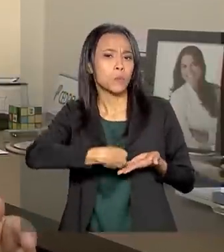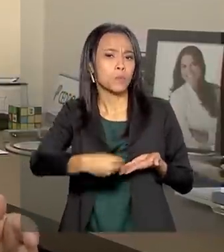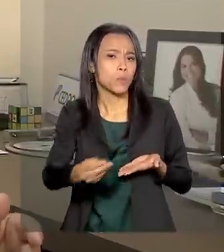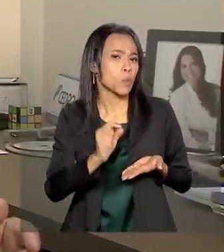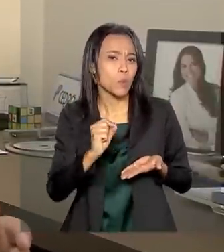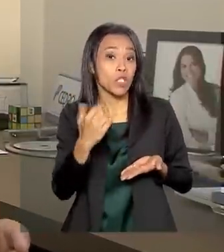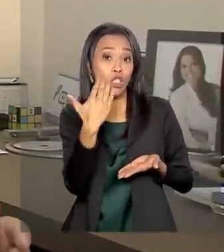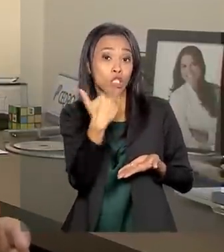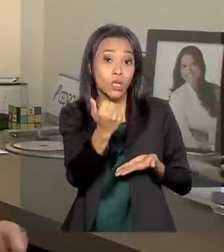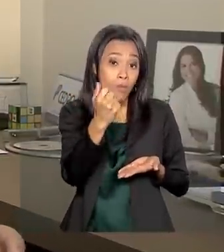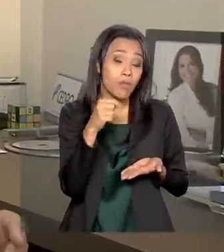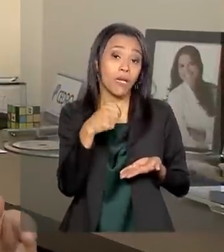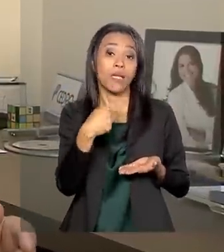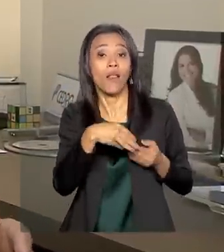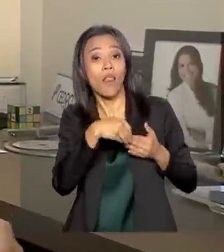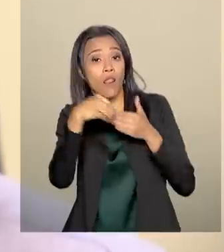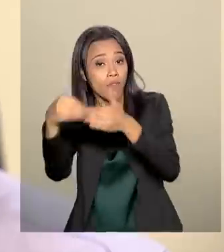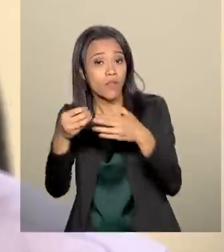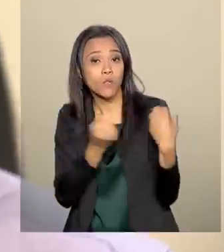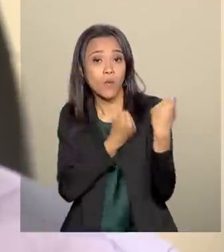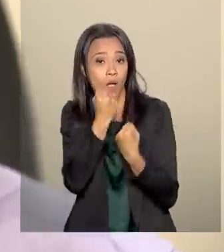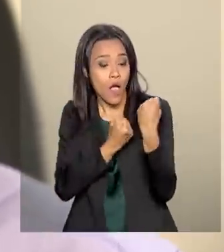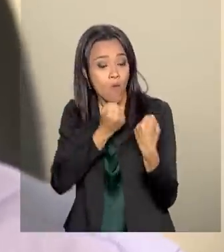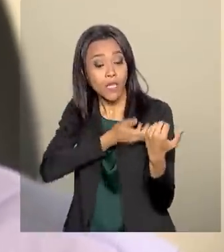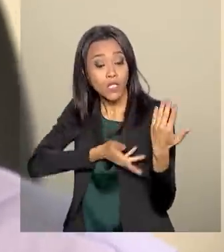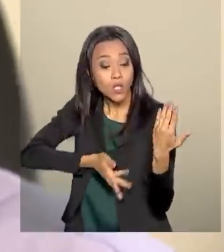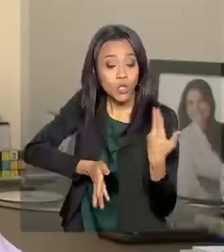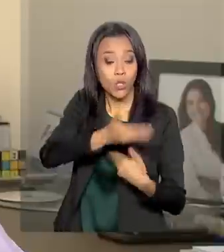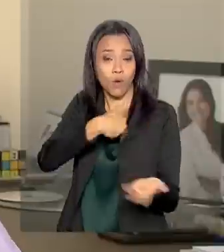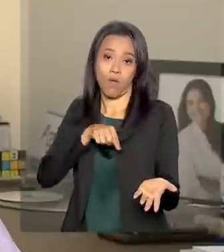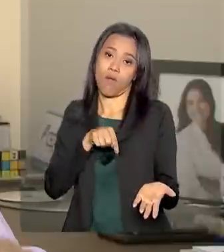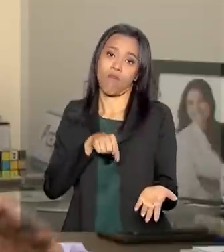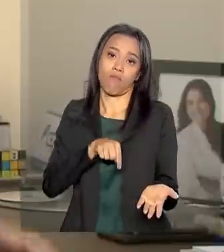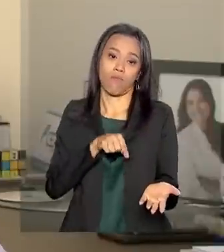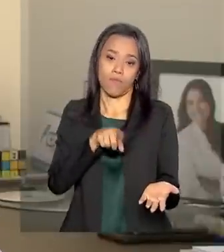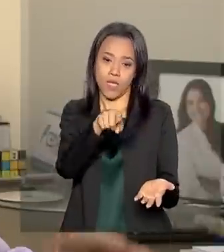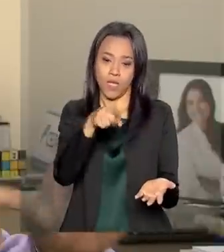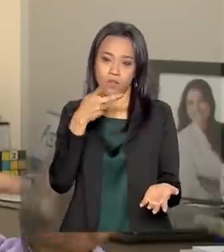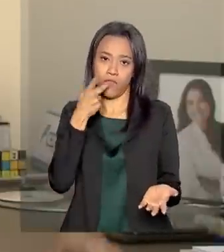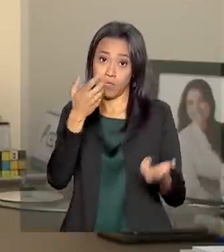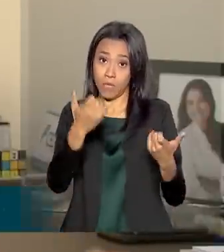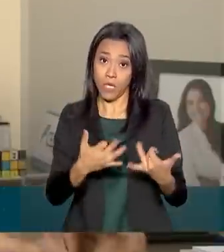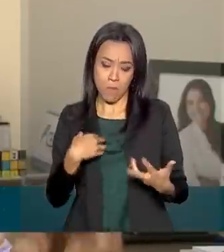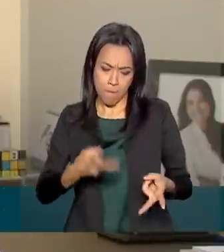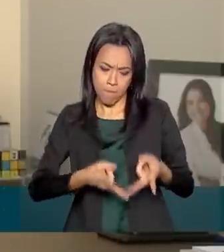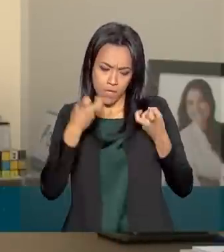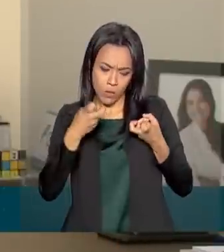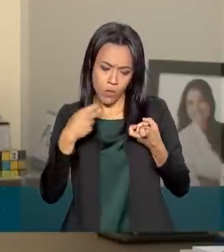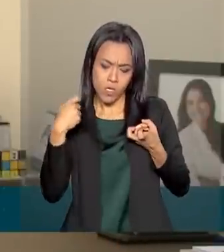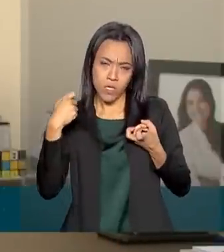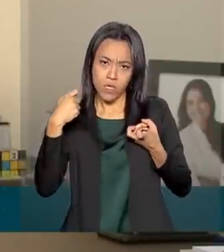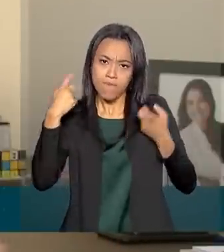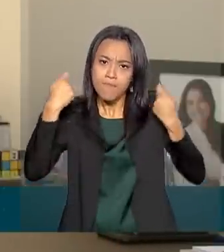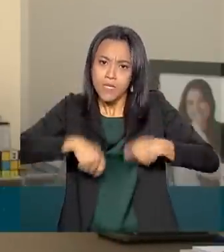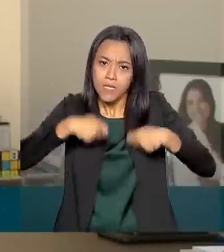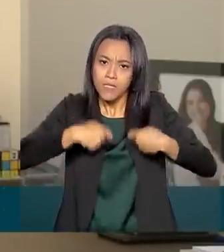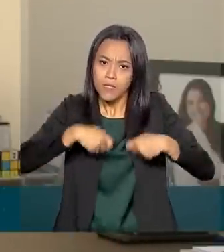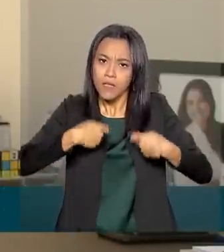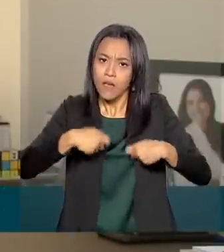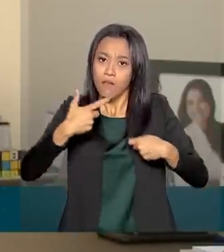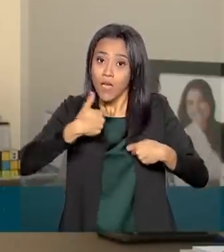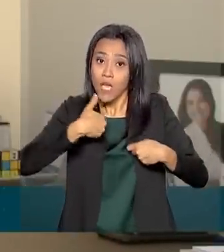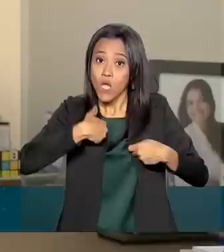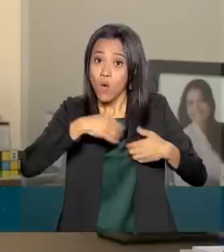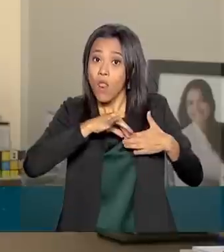convocando para que ele levasse o carro para trocar uma peça. Foi detectado a necessidade de eu levar